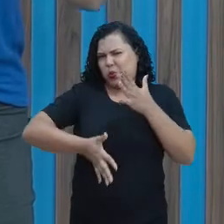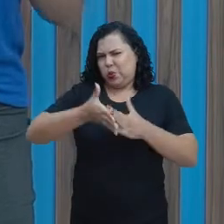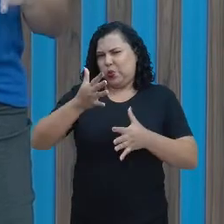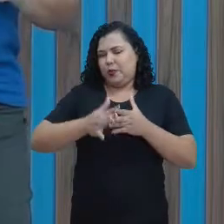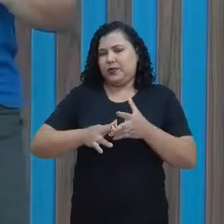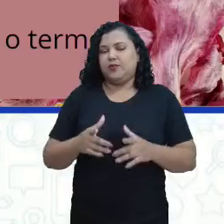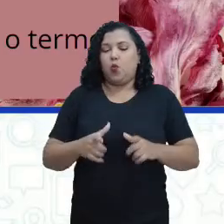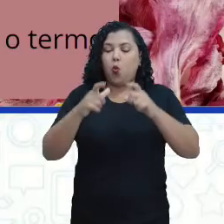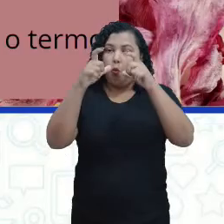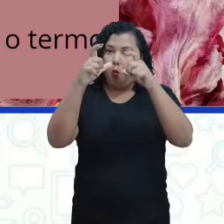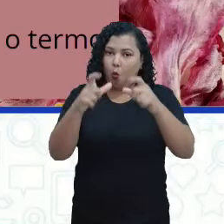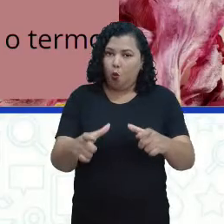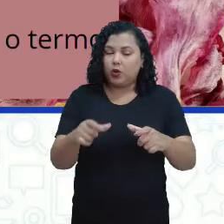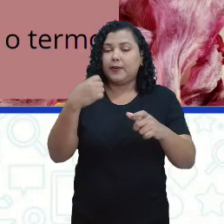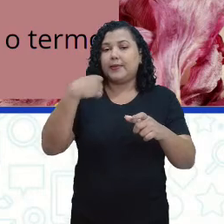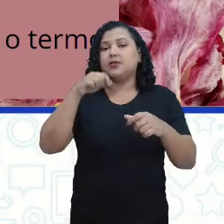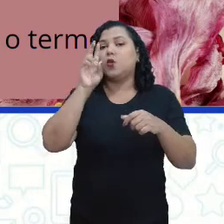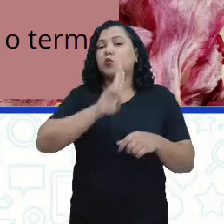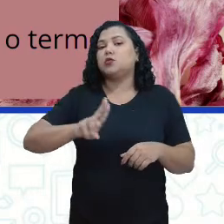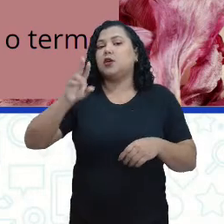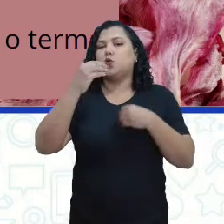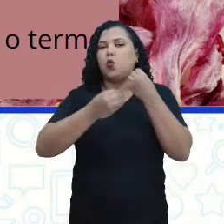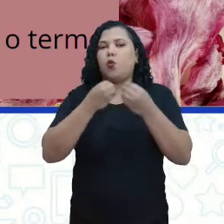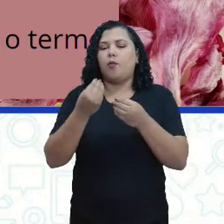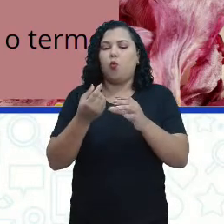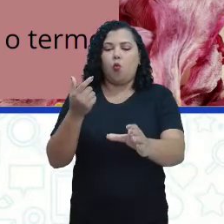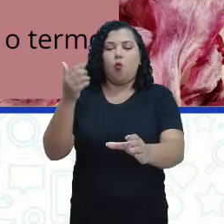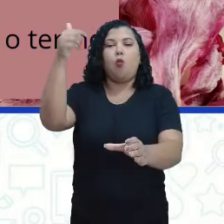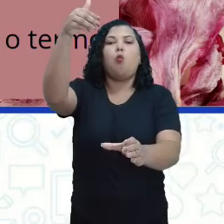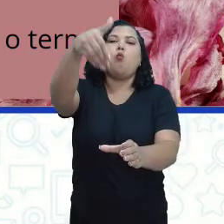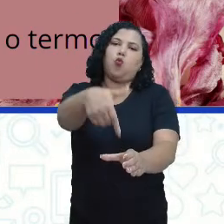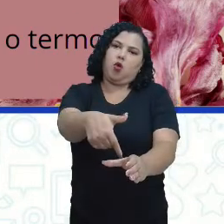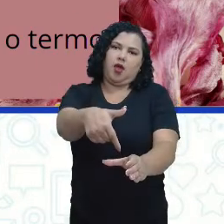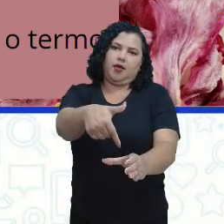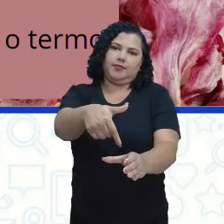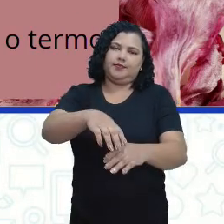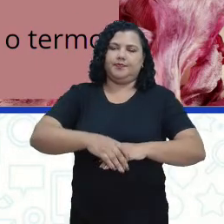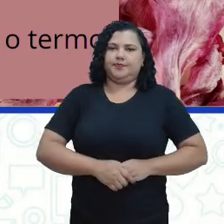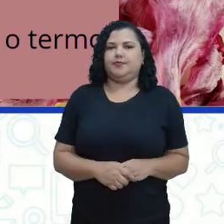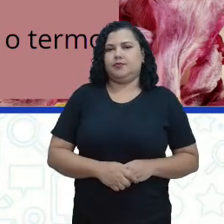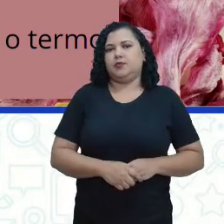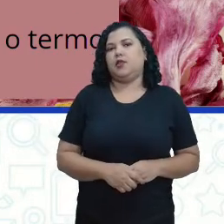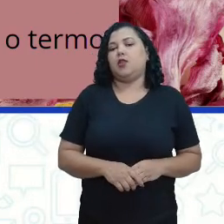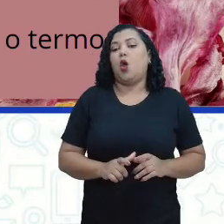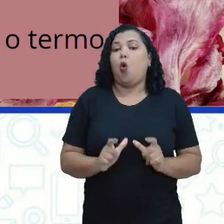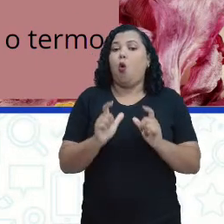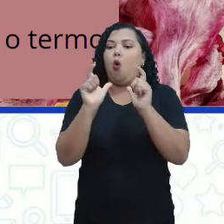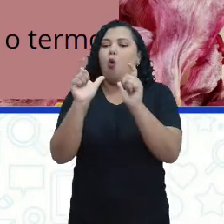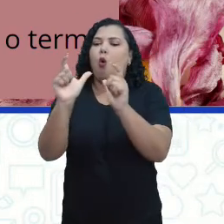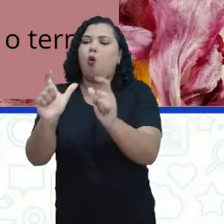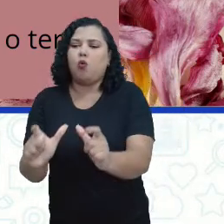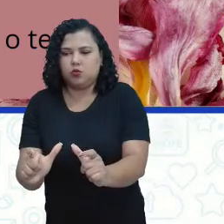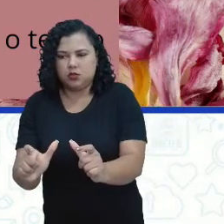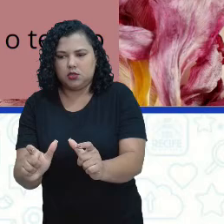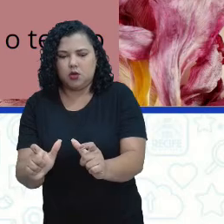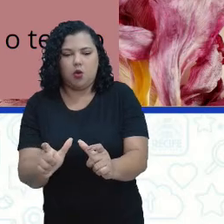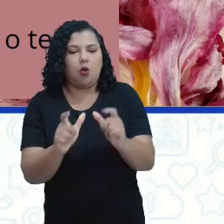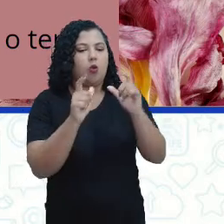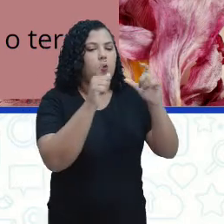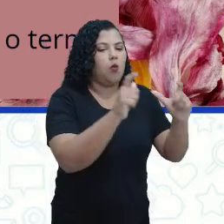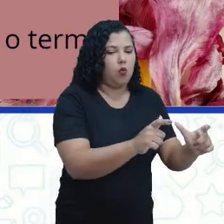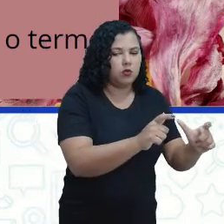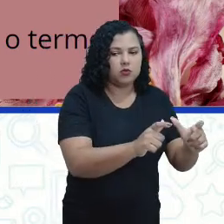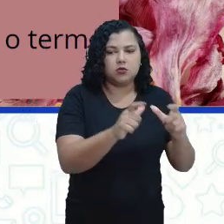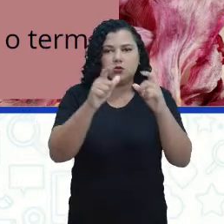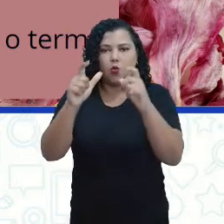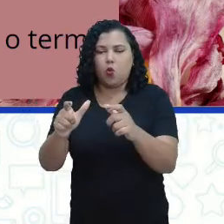O onde, ele deve ser utilizado para indicar um lugar, tá? Então, onde vai ser um lugar. que pode